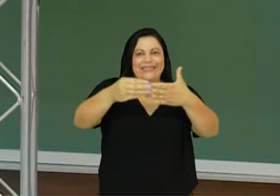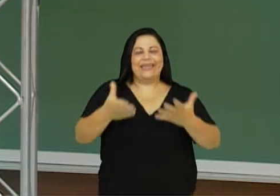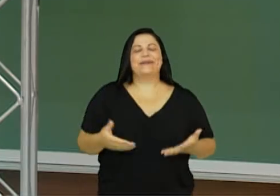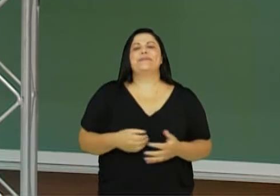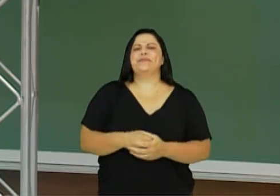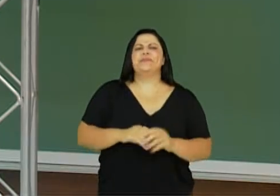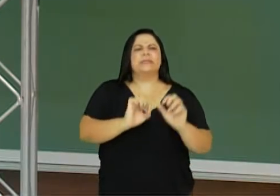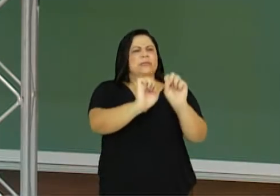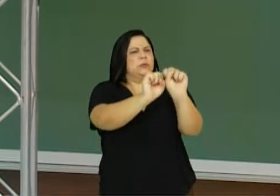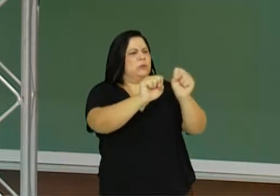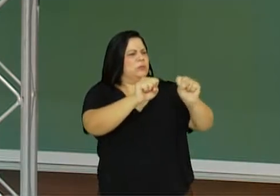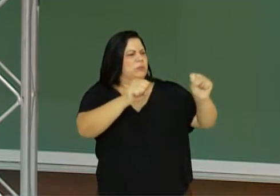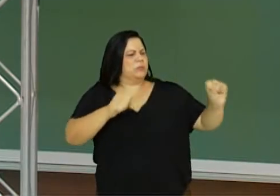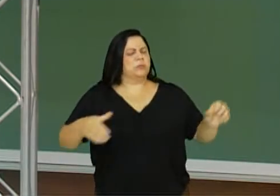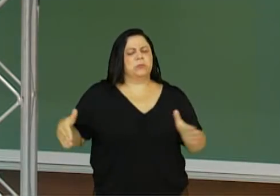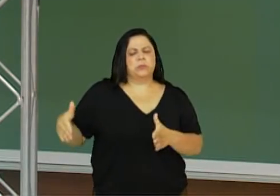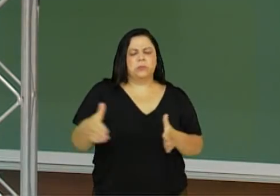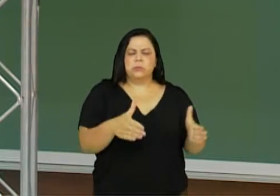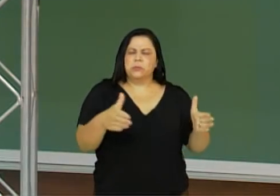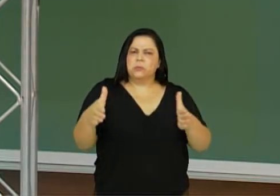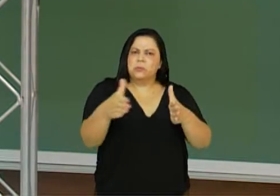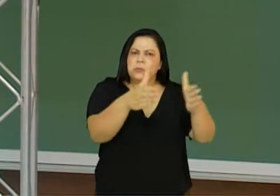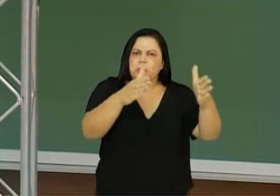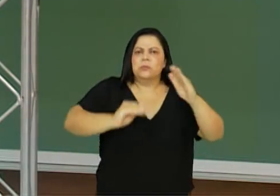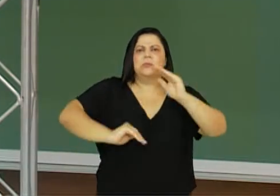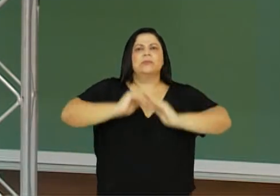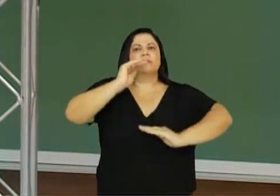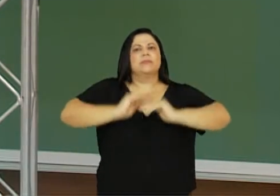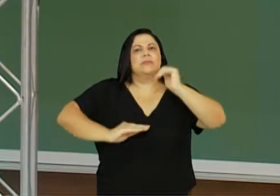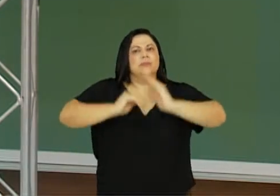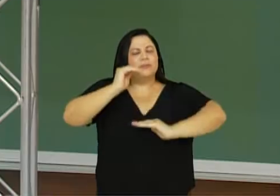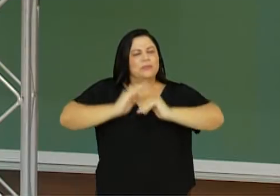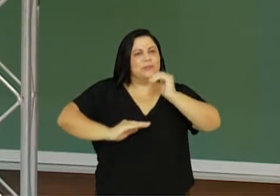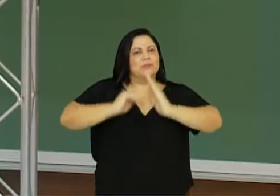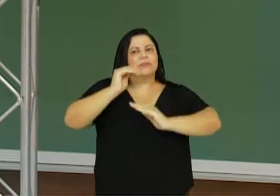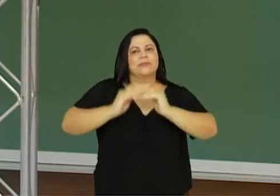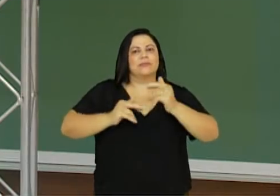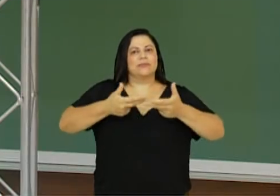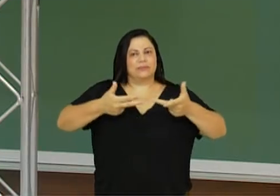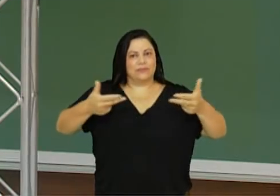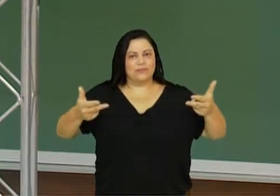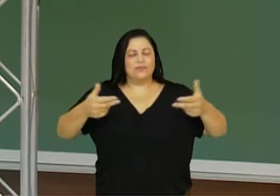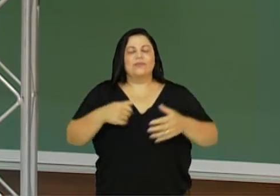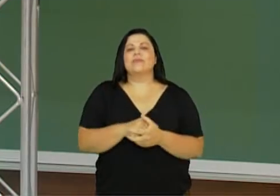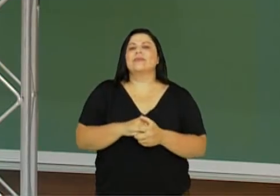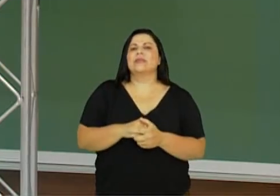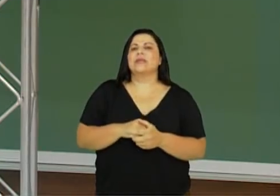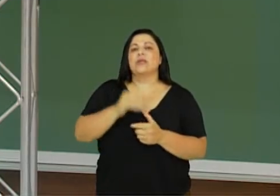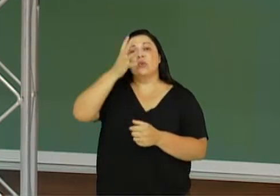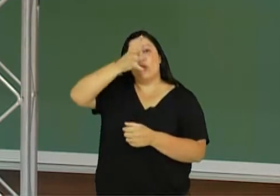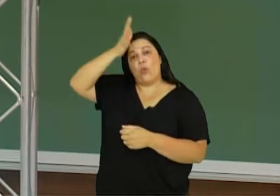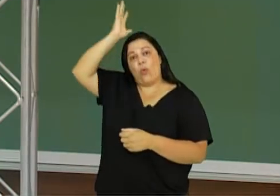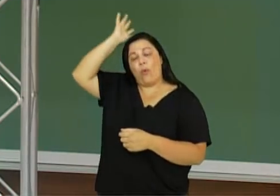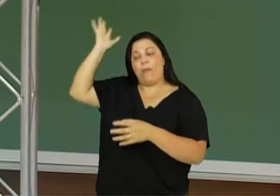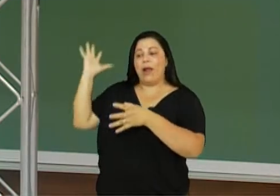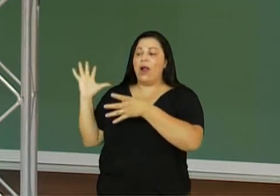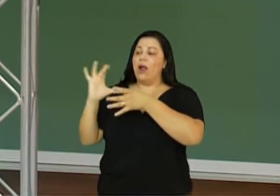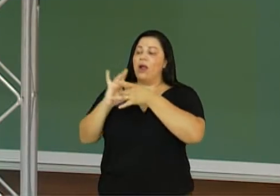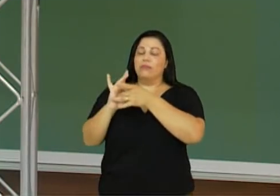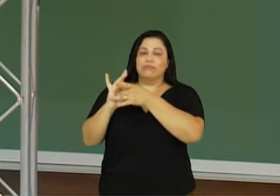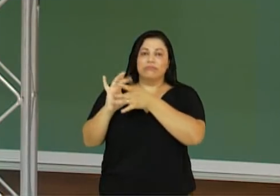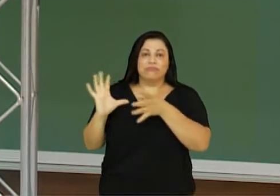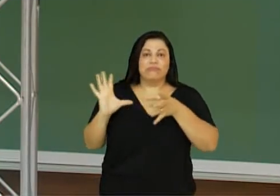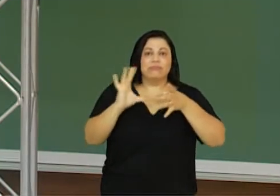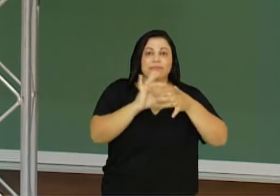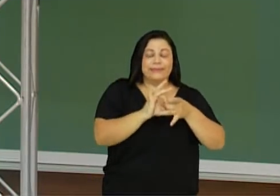grande quantidade de estradas que foram construídas ao redor de Roma e que conectava essas cidades do